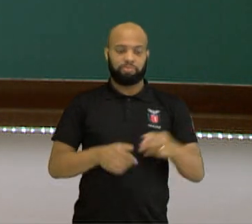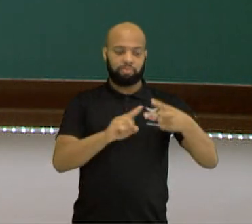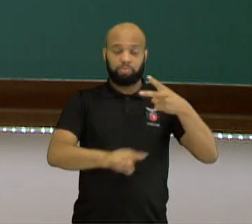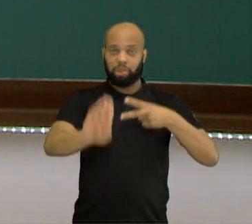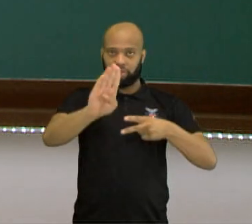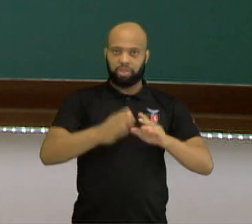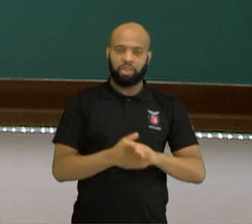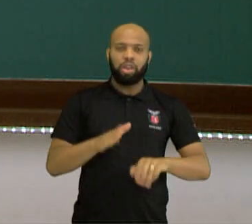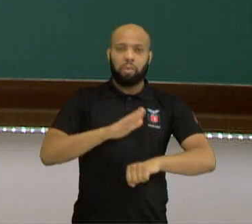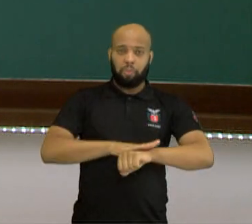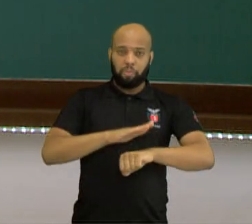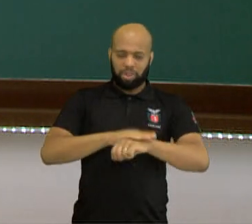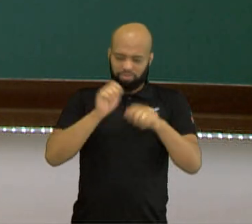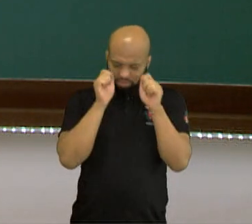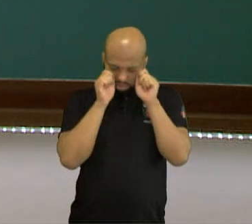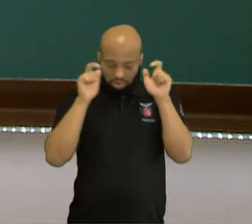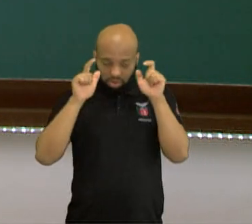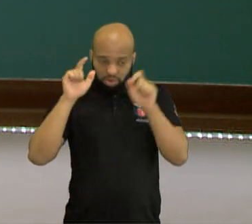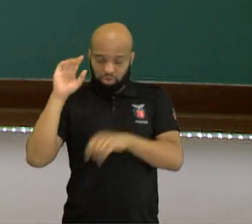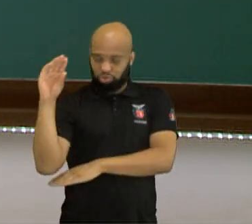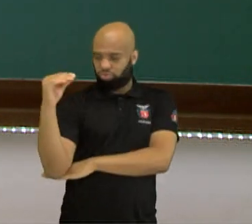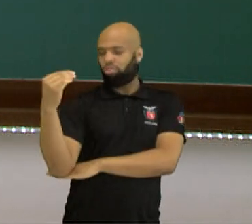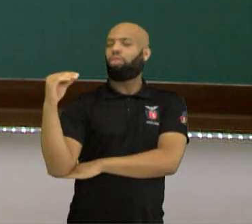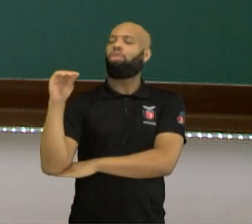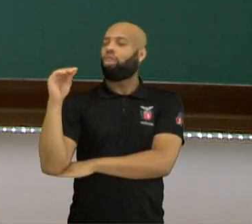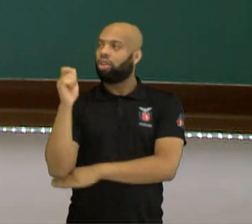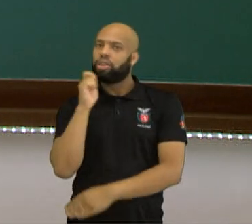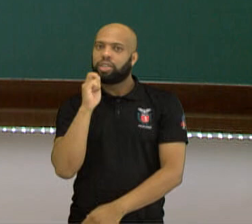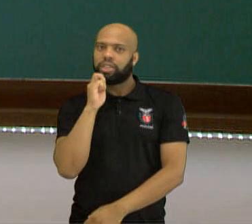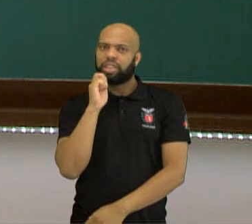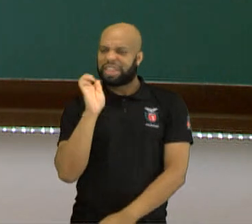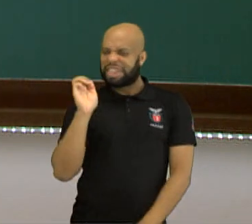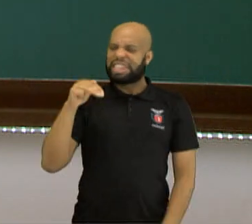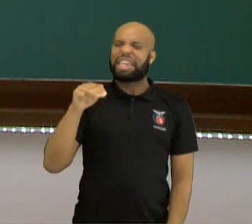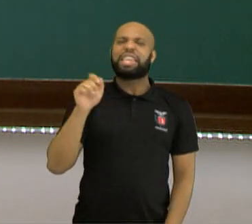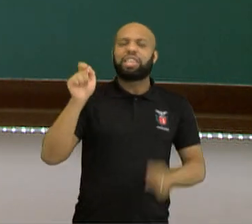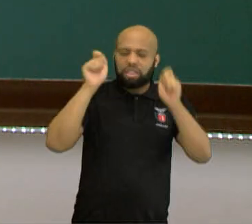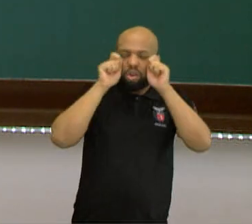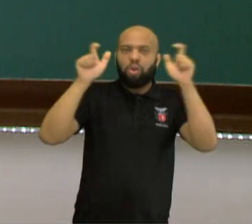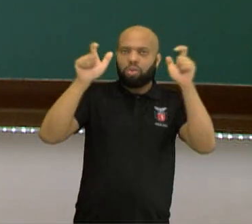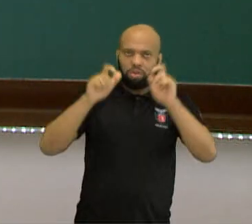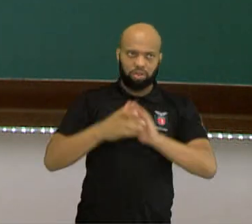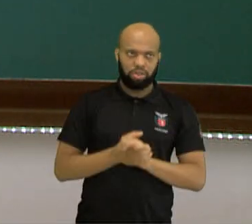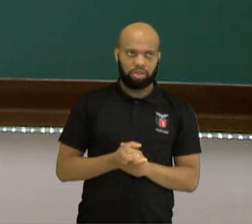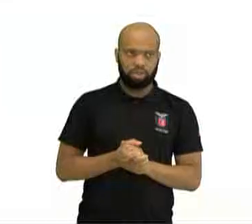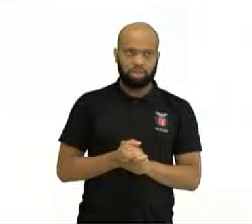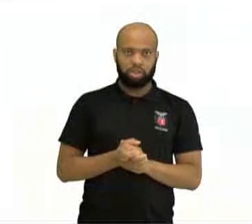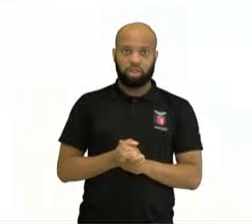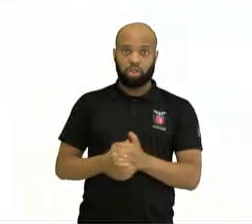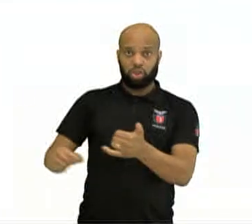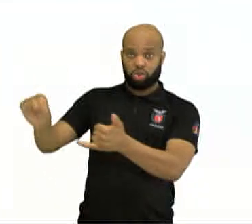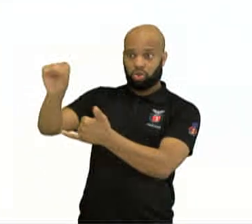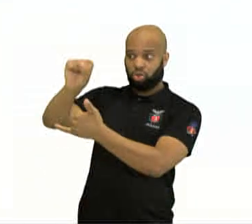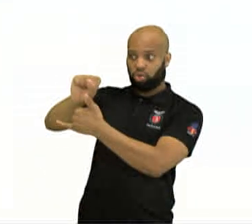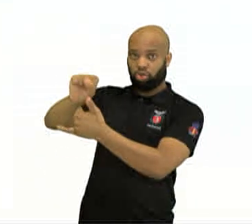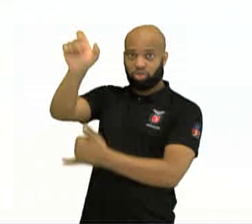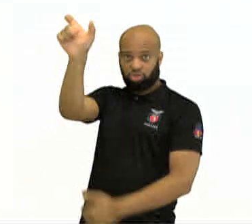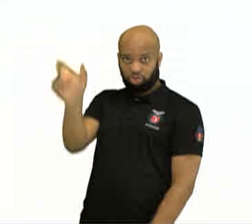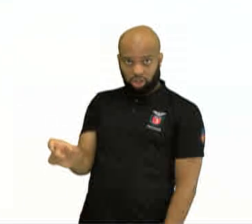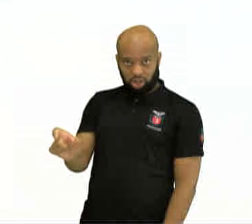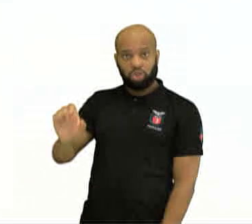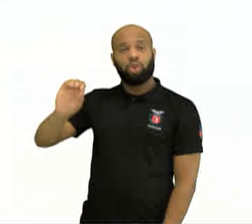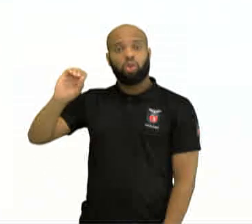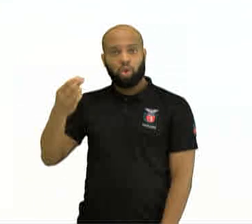Quando acordou, o dinossauro ainda estava lá. Quem acordou? O sujeito ou o